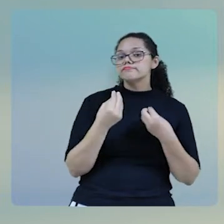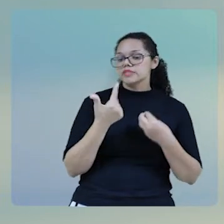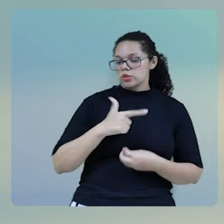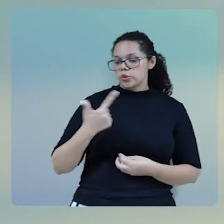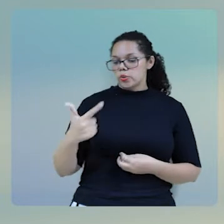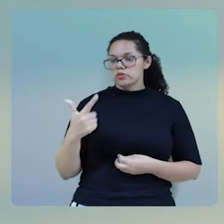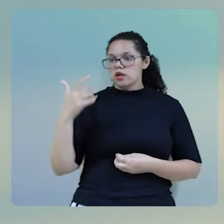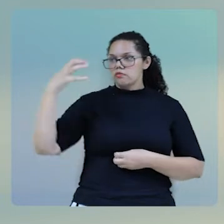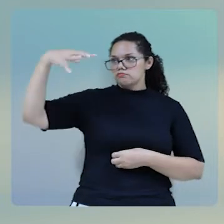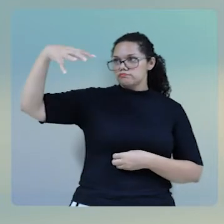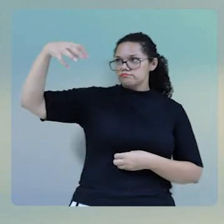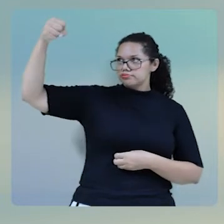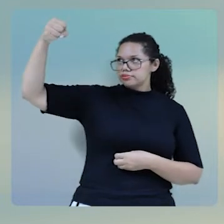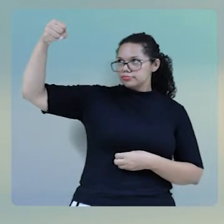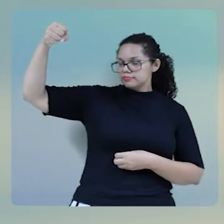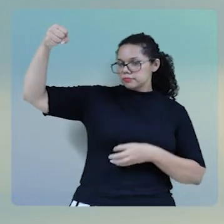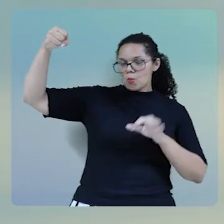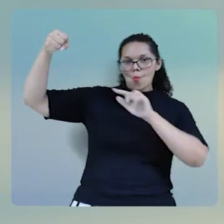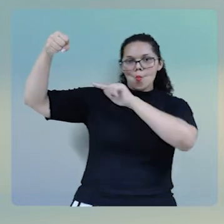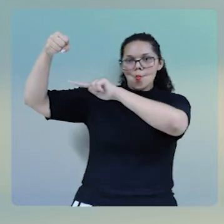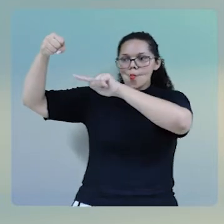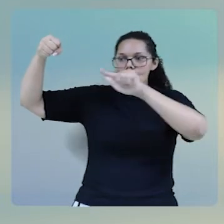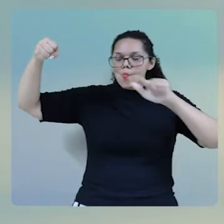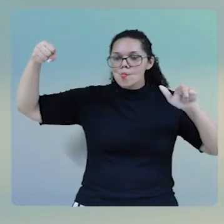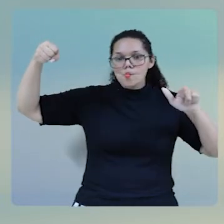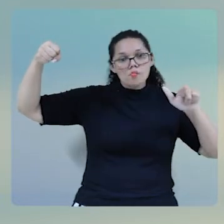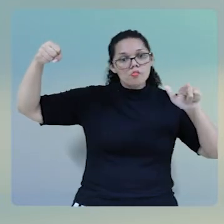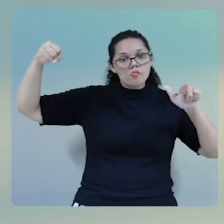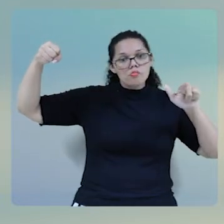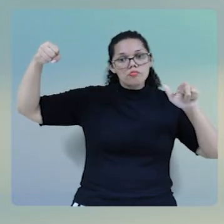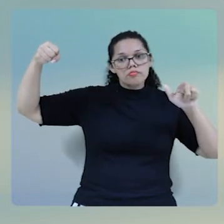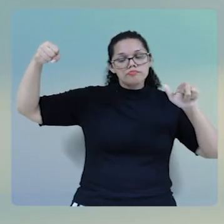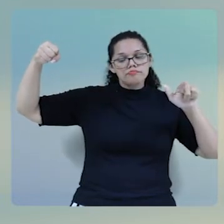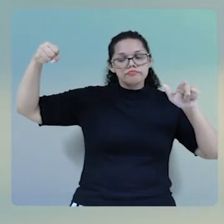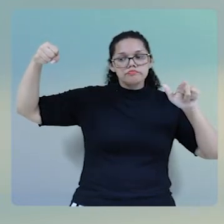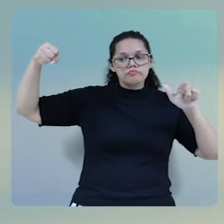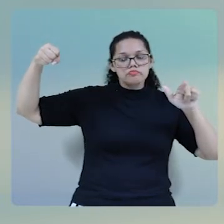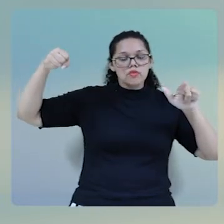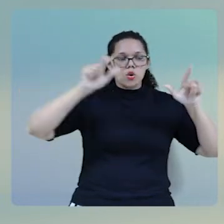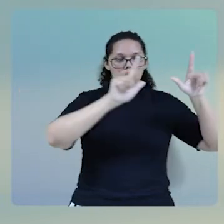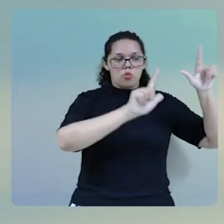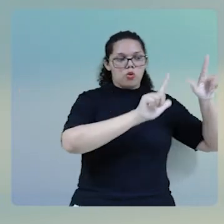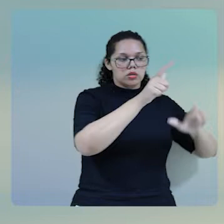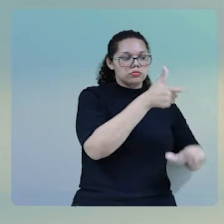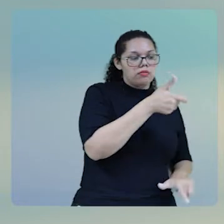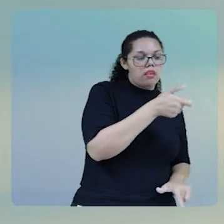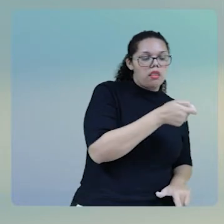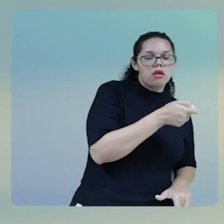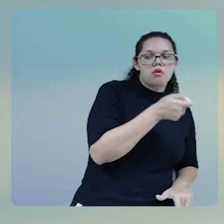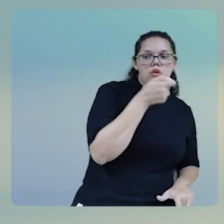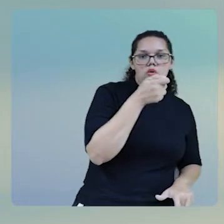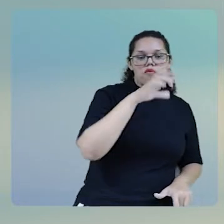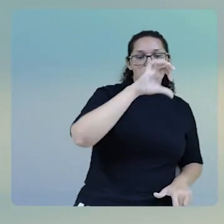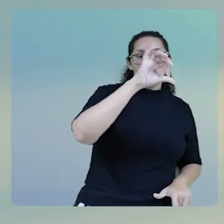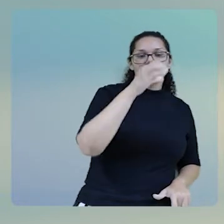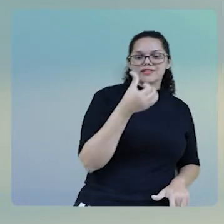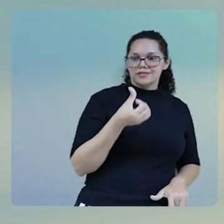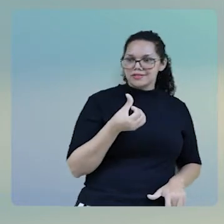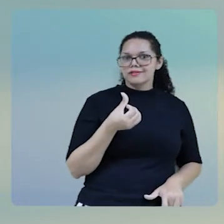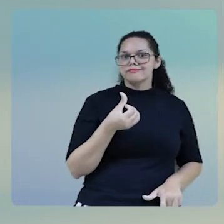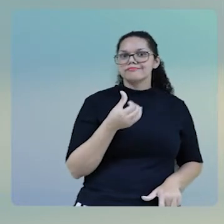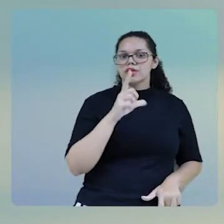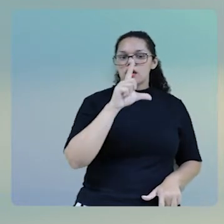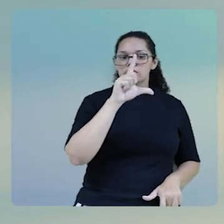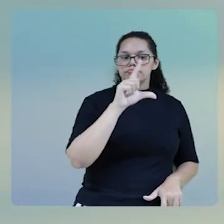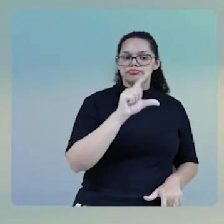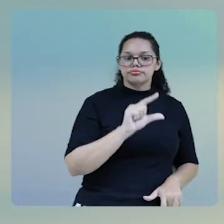lâmpada ligada de 200 ohms, o equipamento funcionava com 100 volts. Quando ligou a primeira, foi para 96. Já deu uma